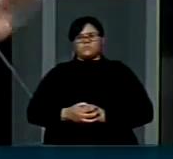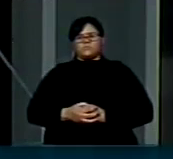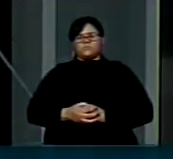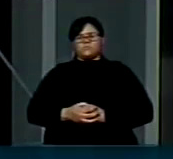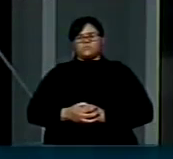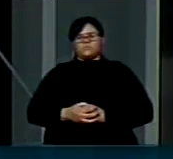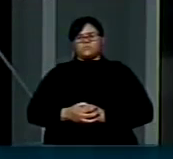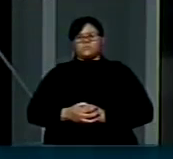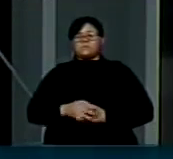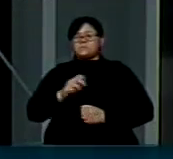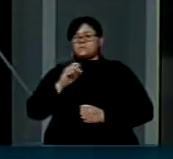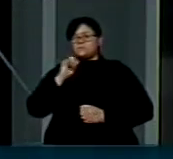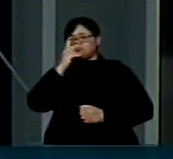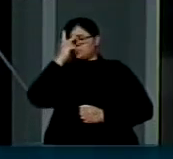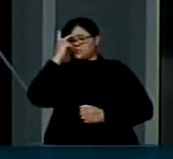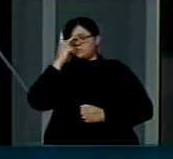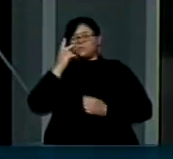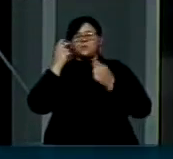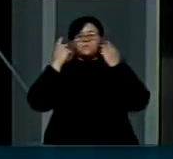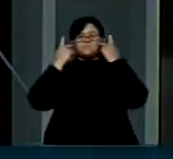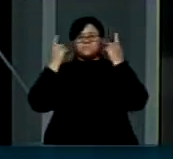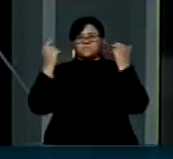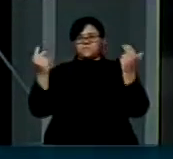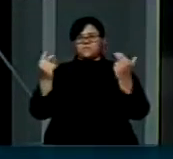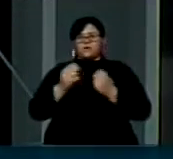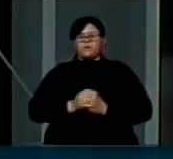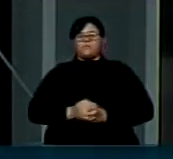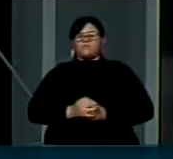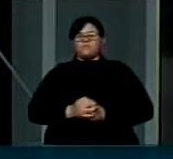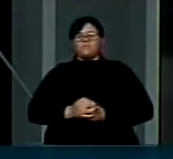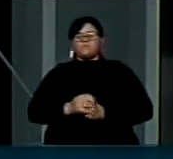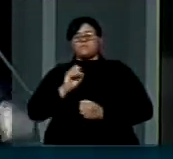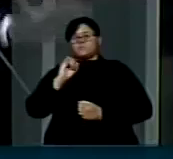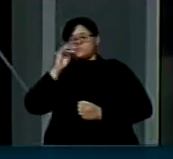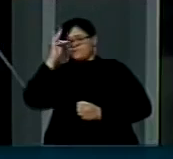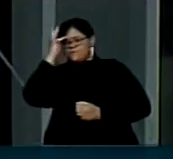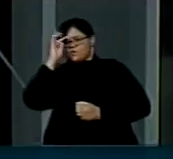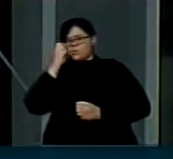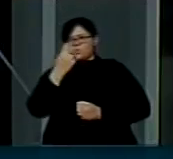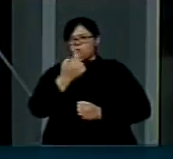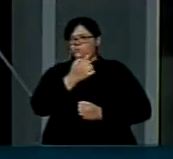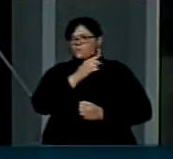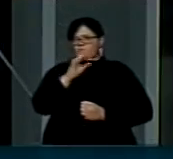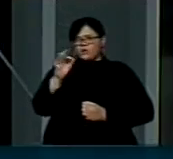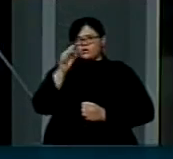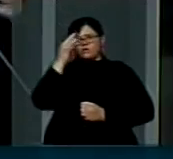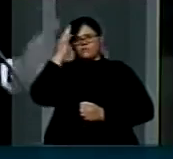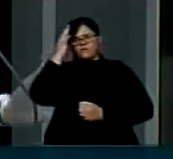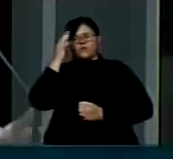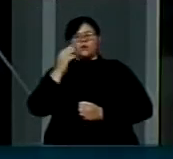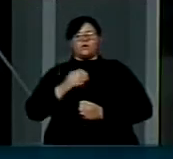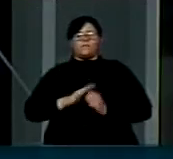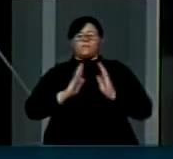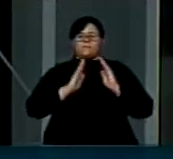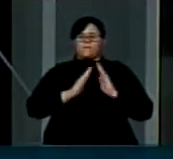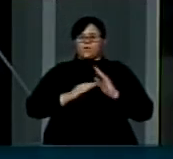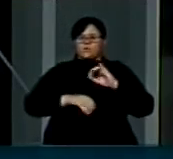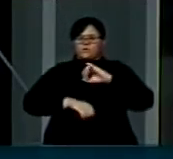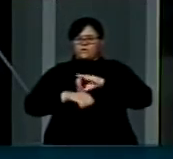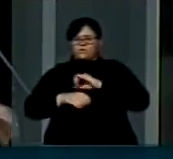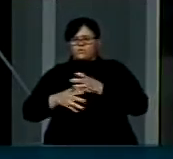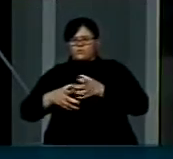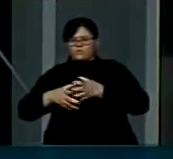a pessoa de bem, a pessoa de fé e a pessoa sem fé, a pessoa que mora nos grandes